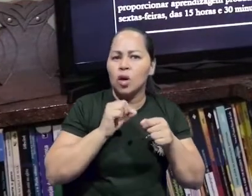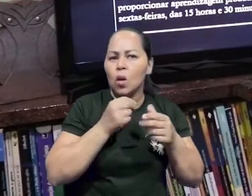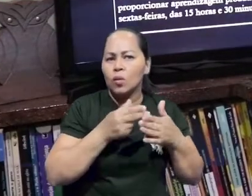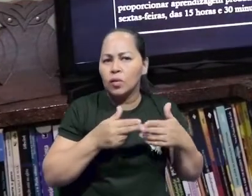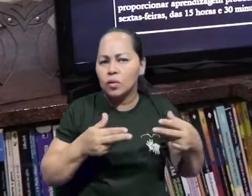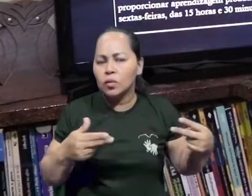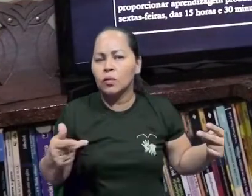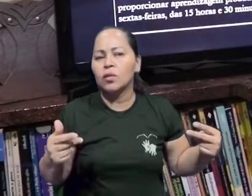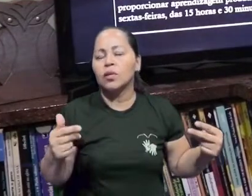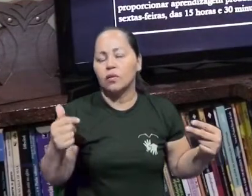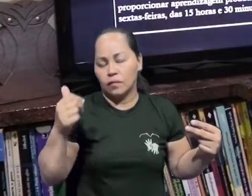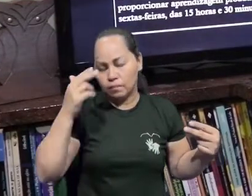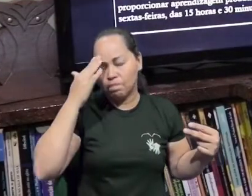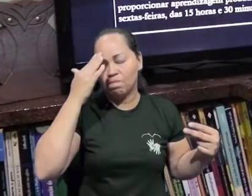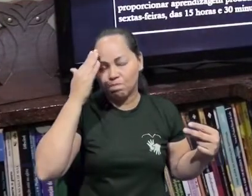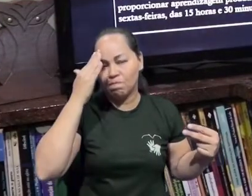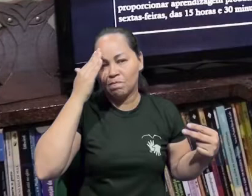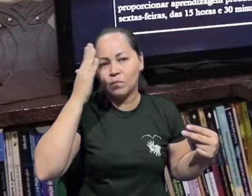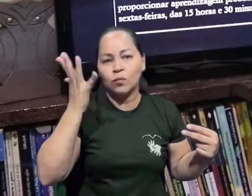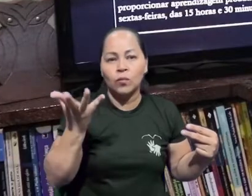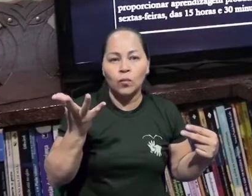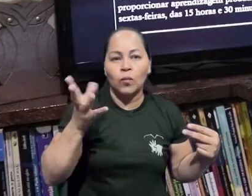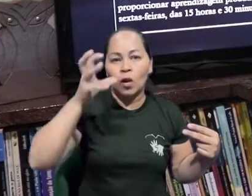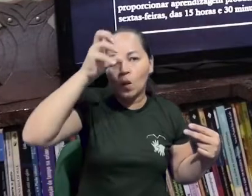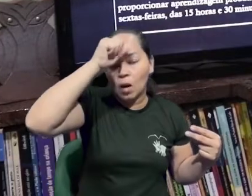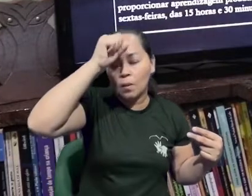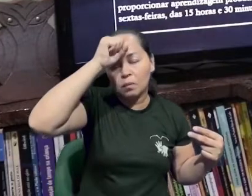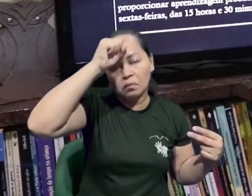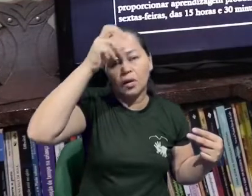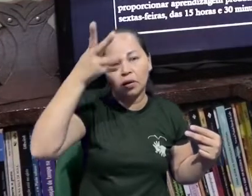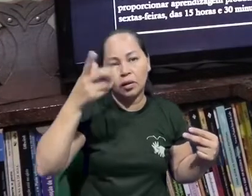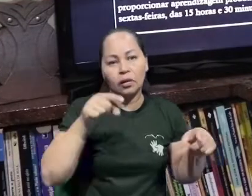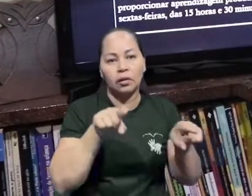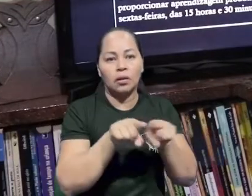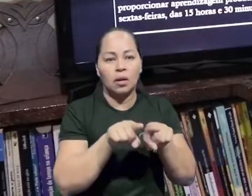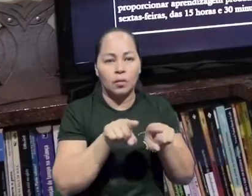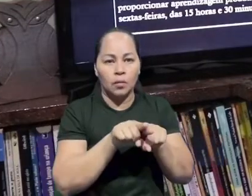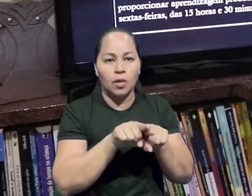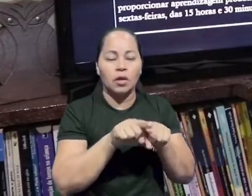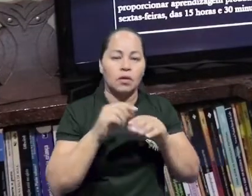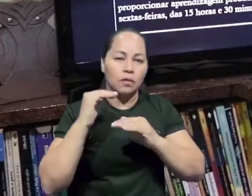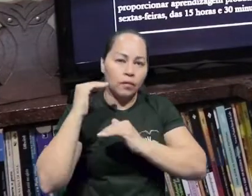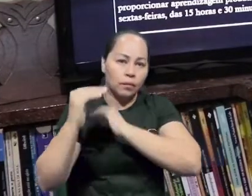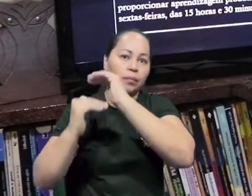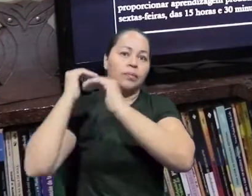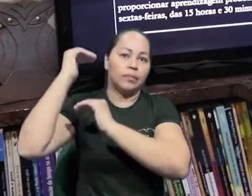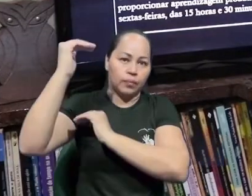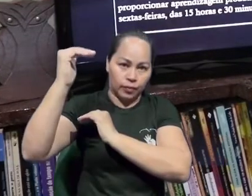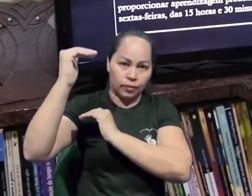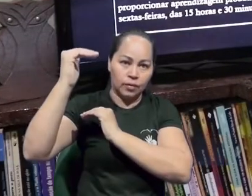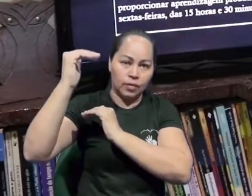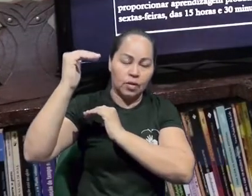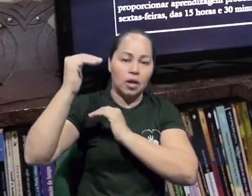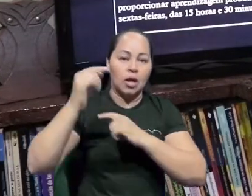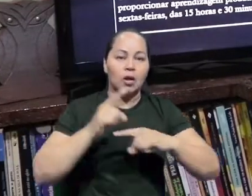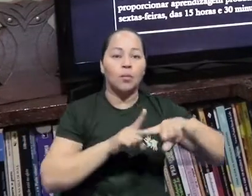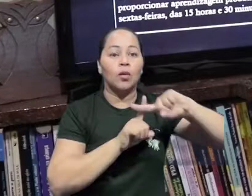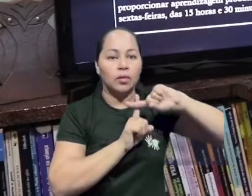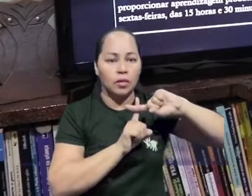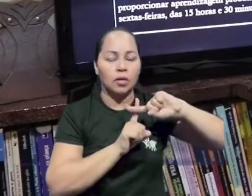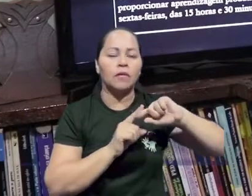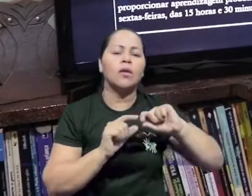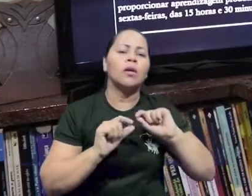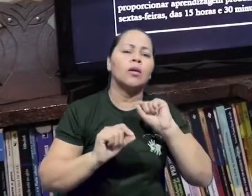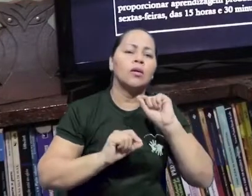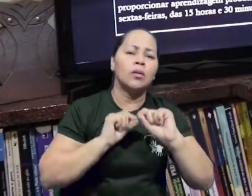será realizado em conjunto com outro aluno, com o objetivo de proporcionar aprendizagem produtiva, significativa. Uma vez